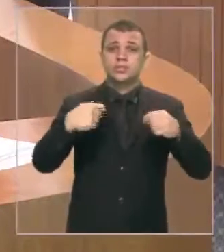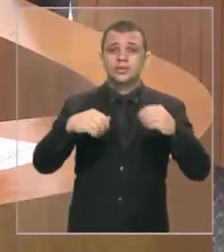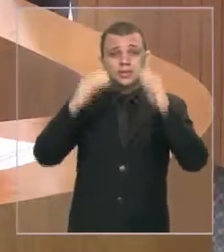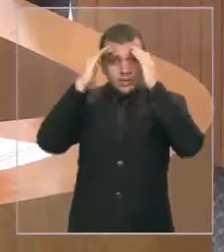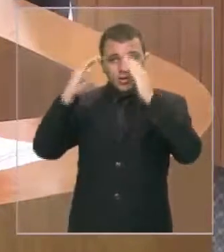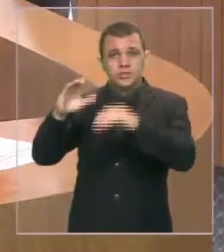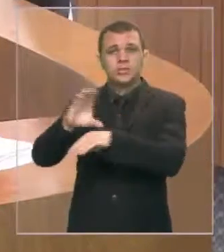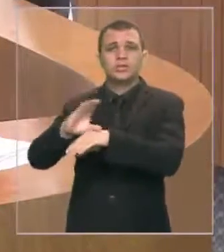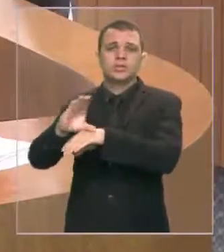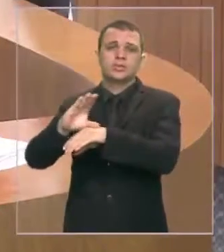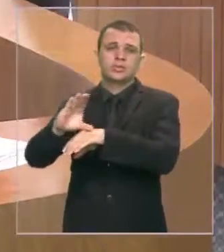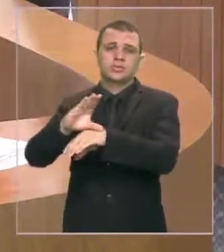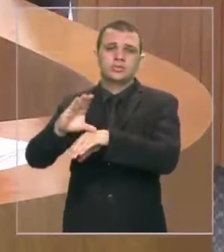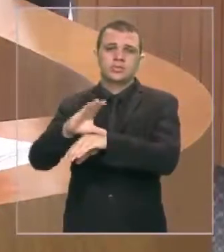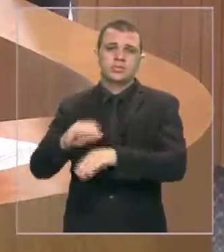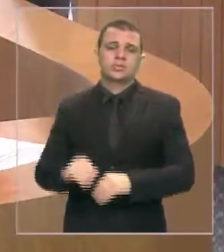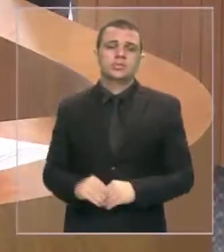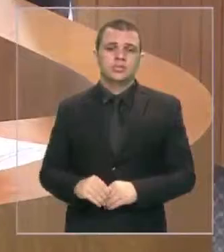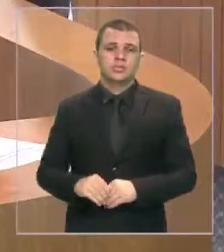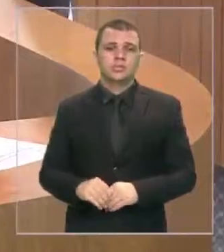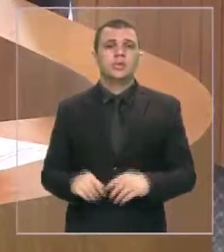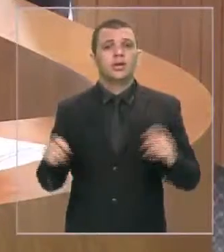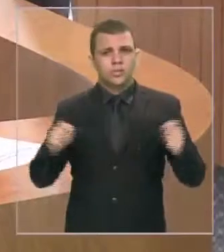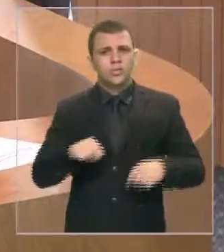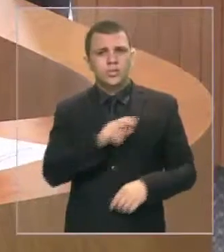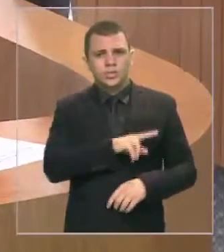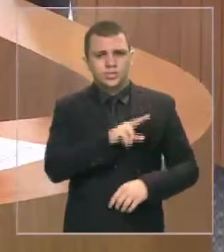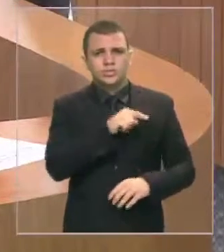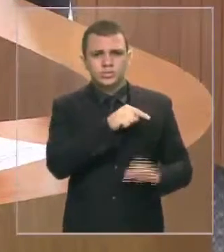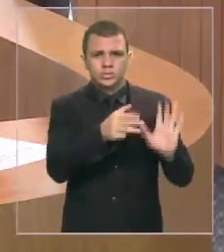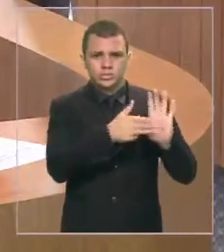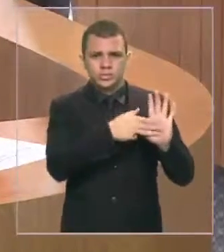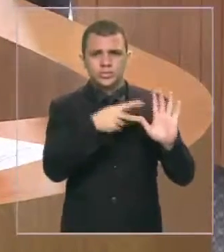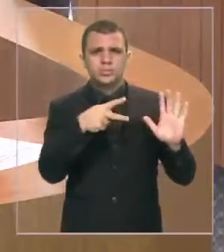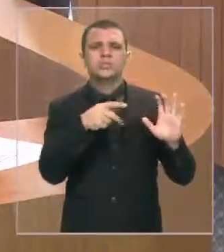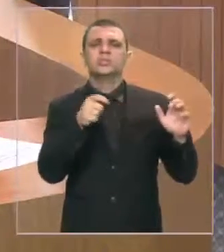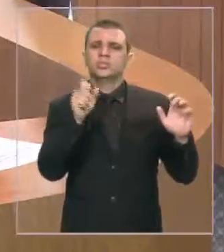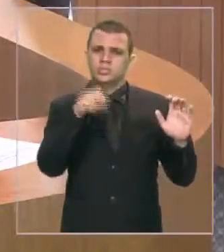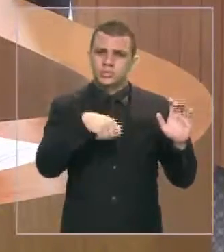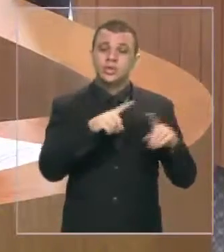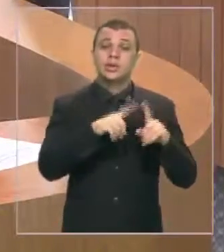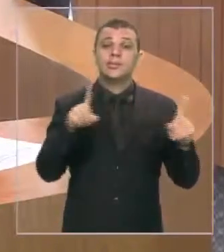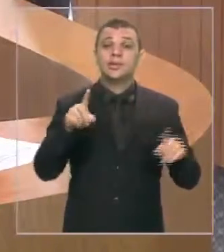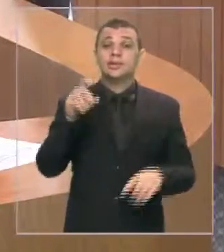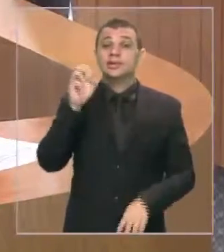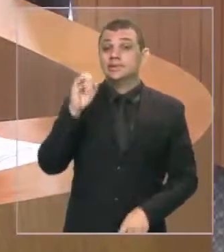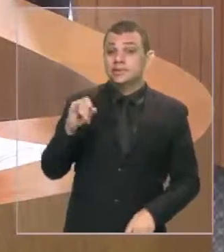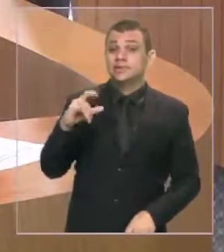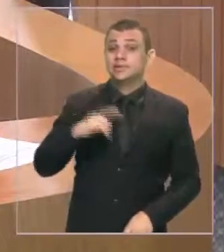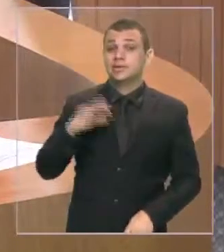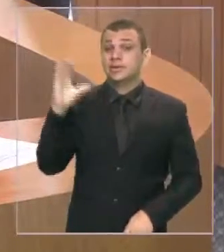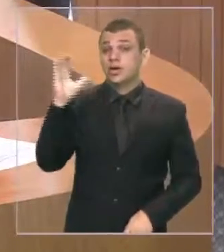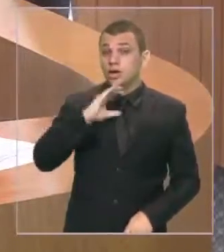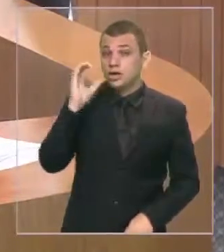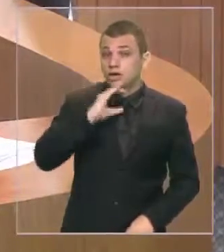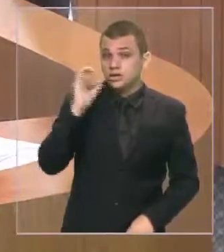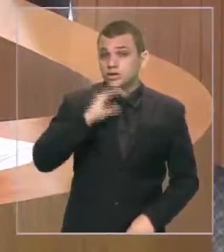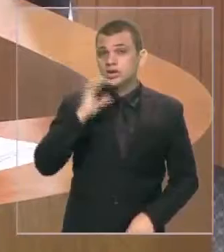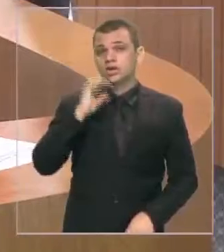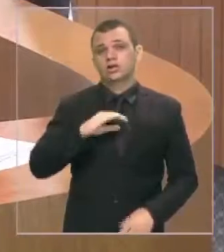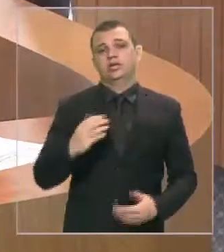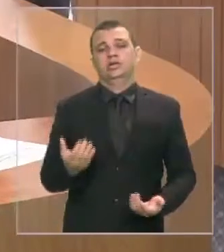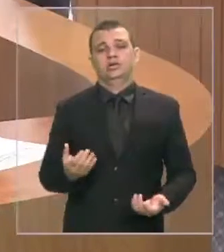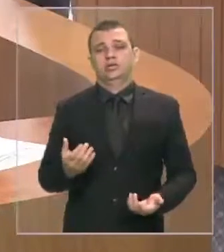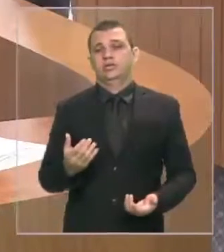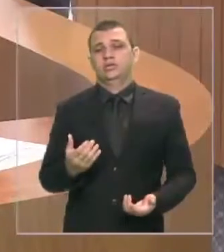Constituição. Elas têm que ser usadas em caso de urgência e em caso, como o